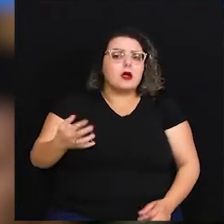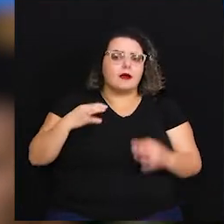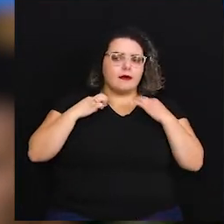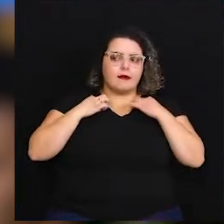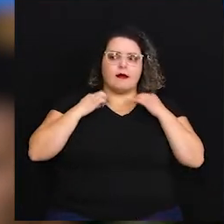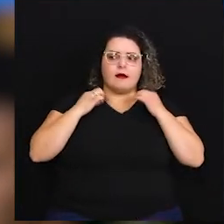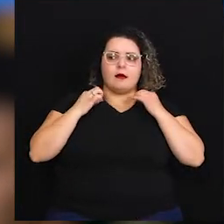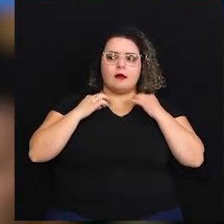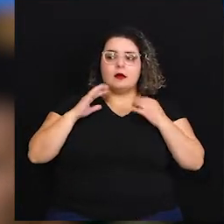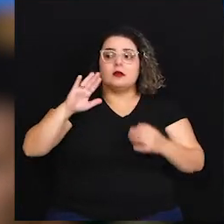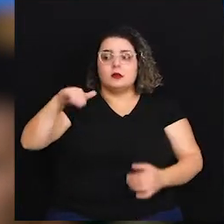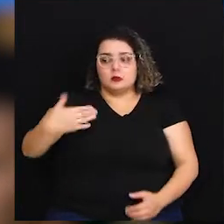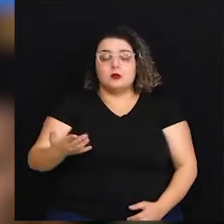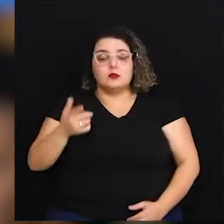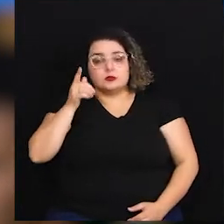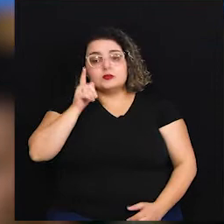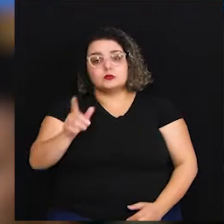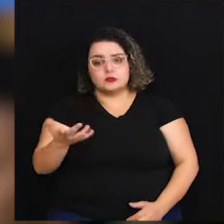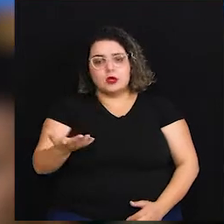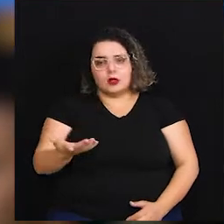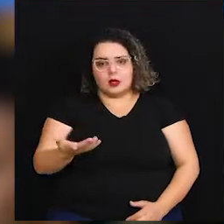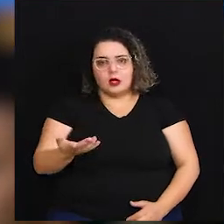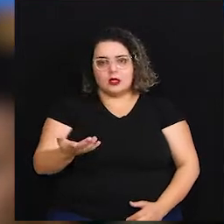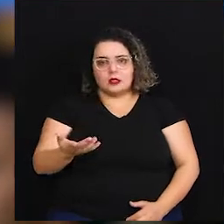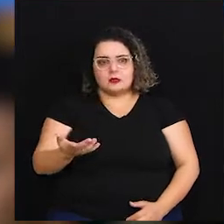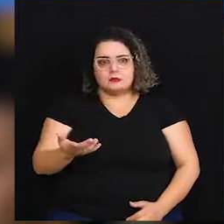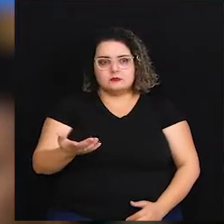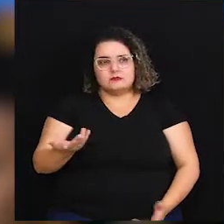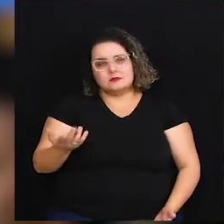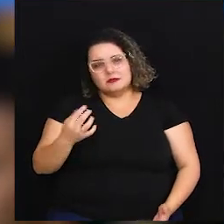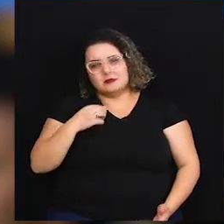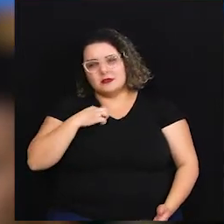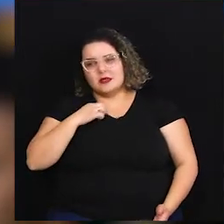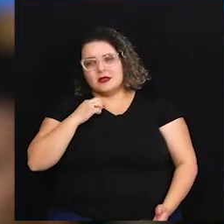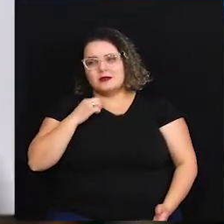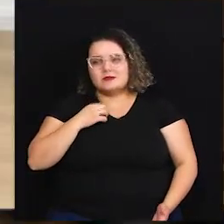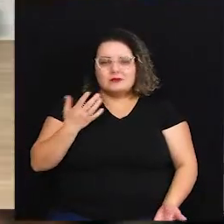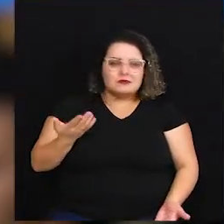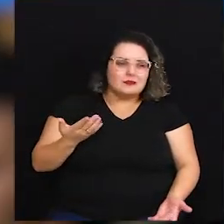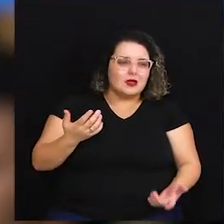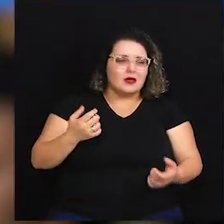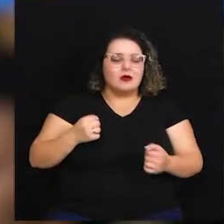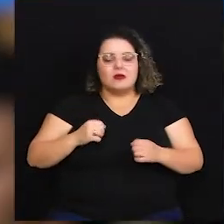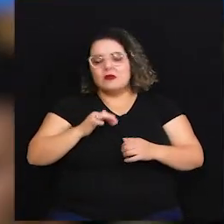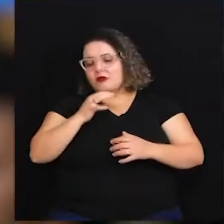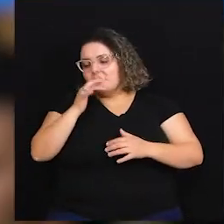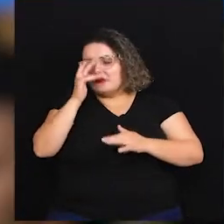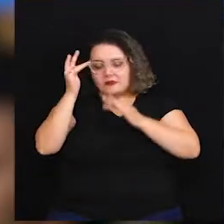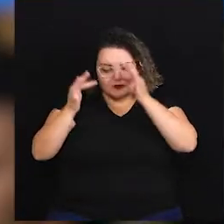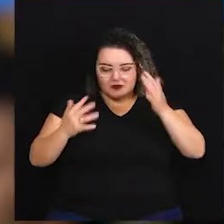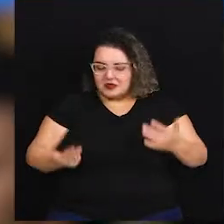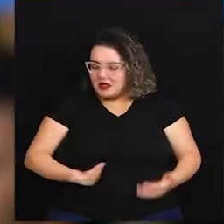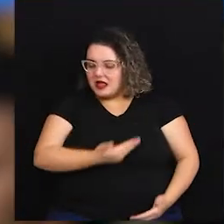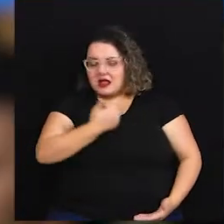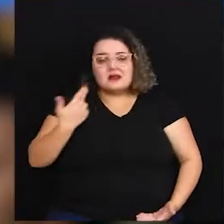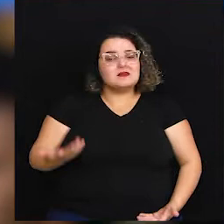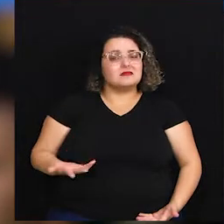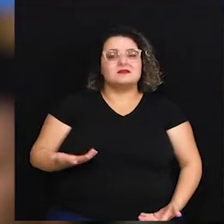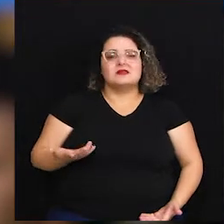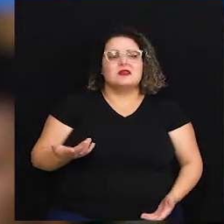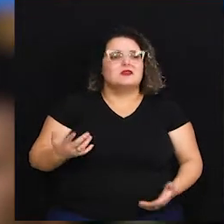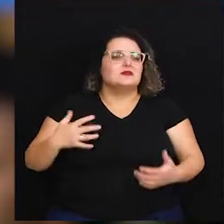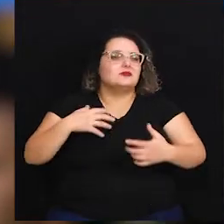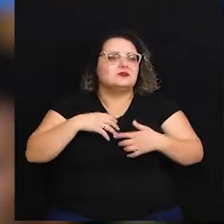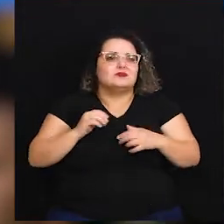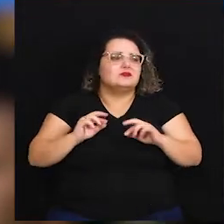né? E aí, quando ela consegue, geralmente são em setores que as roupas são muito fechadas, muito florais. E tem a mulher que quer se vestir de